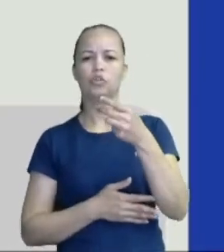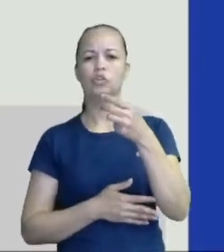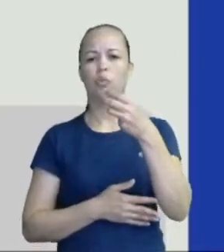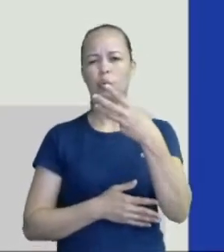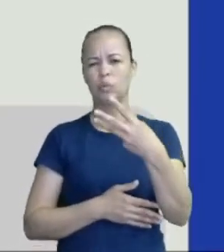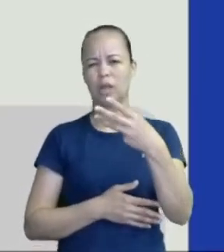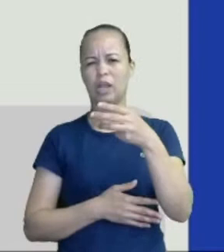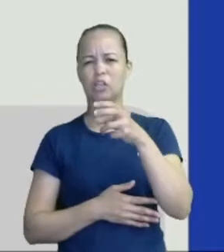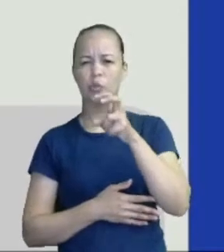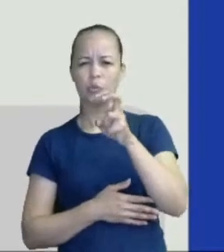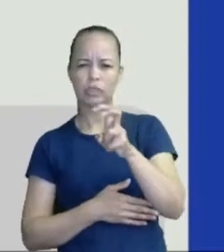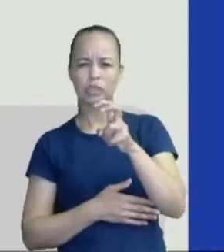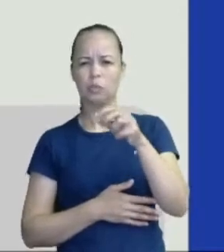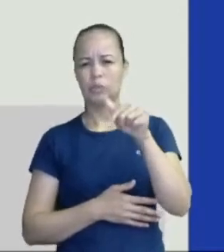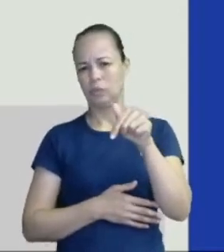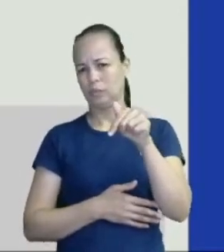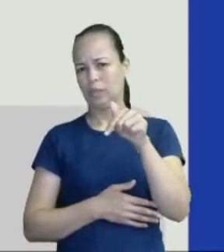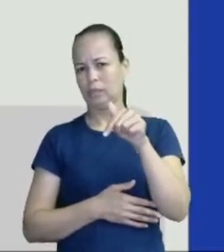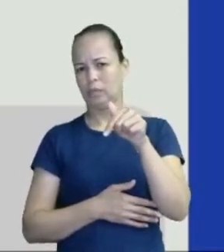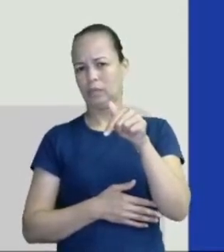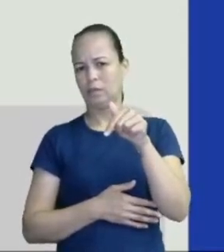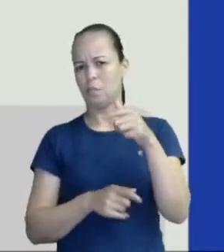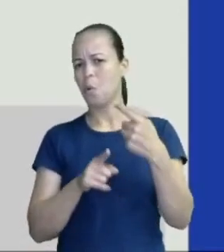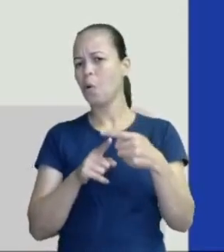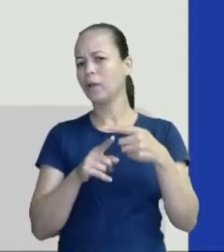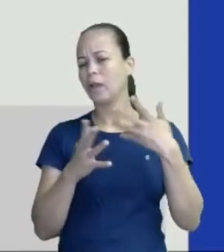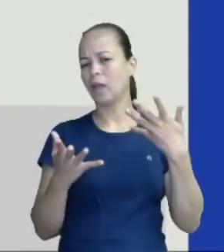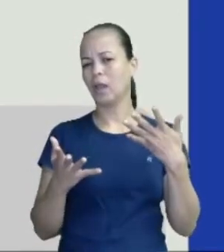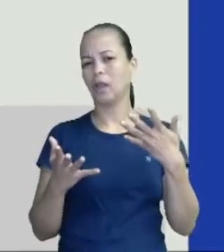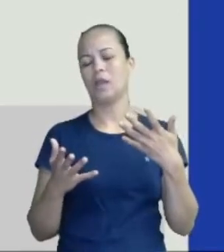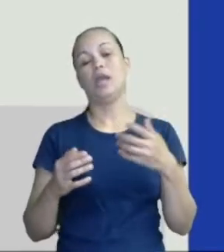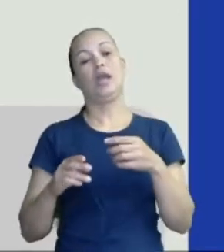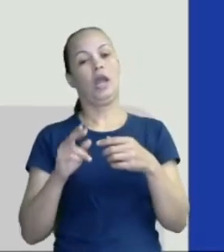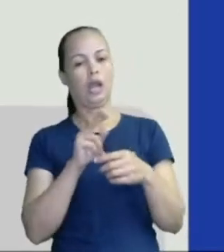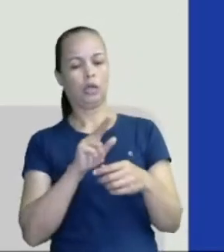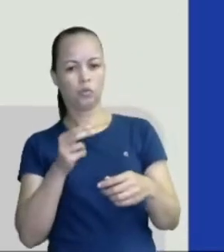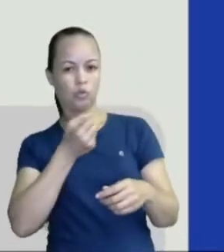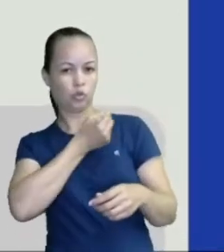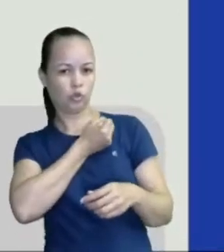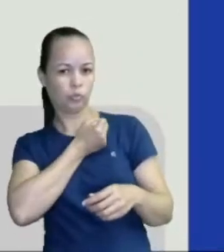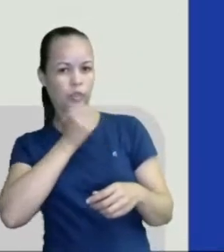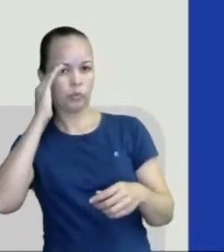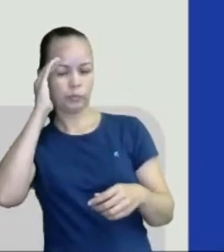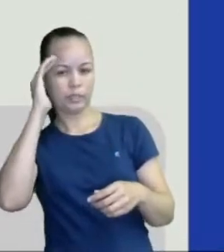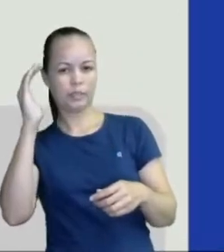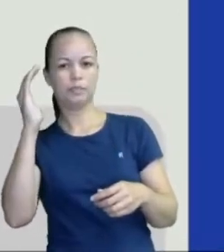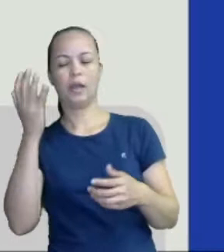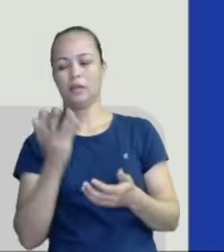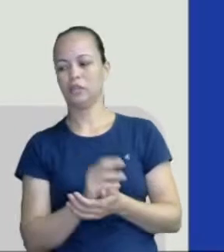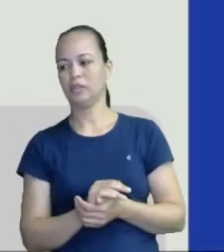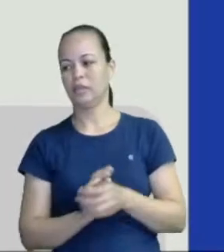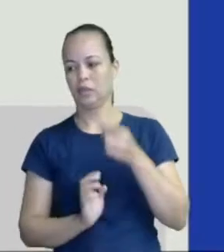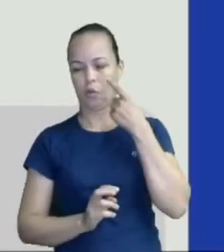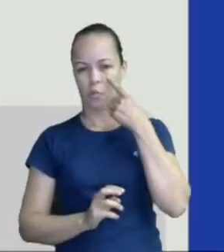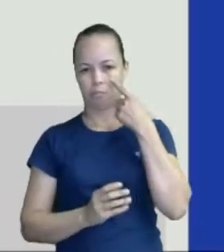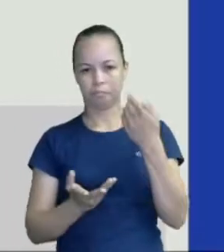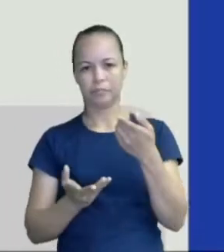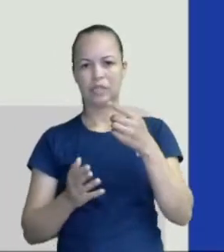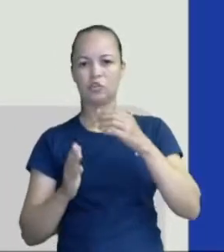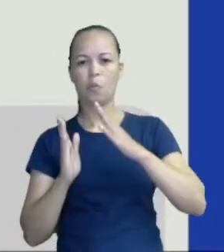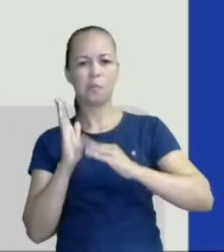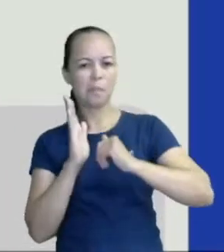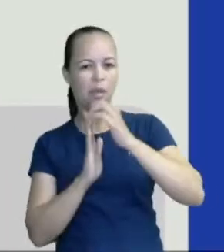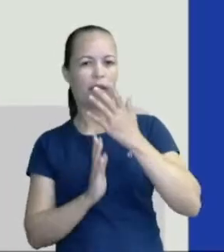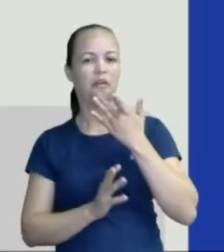são os números principais primos, tá certo? Então, olha aqui, ó. Tia Tati pintou, deixou bem colorido